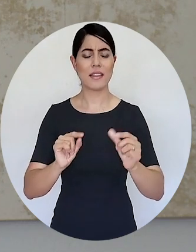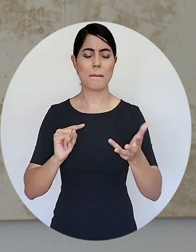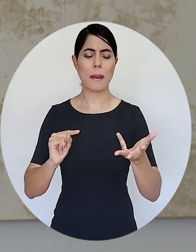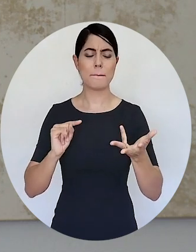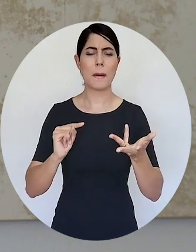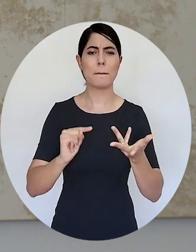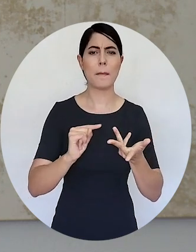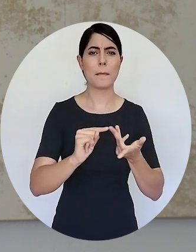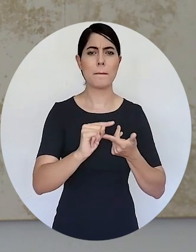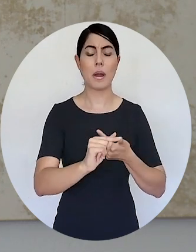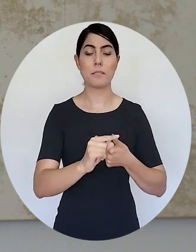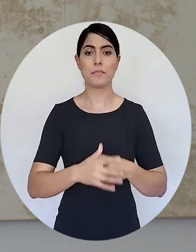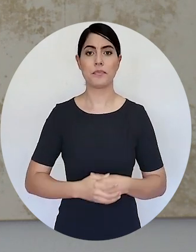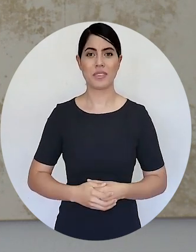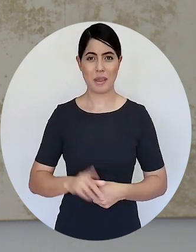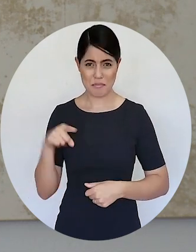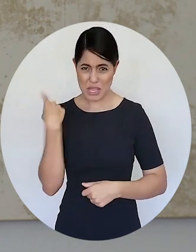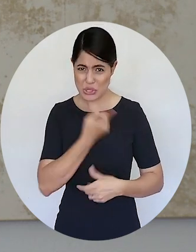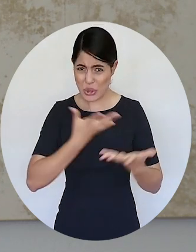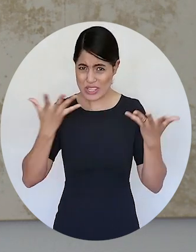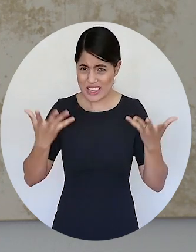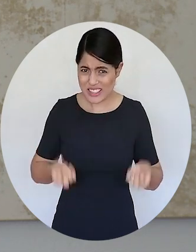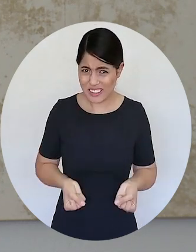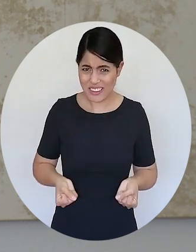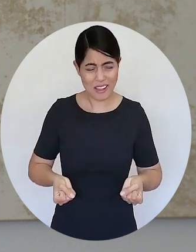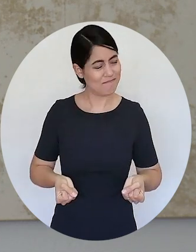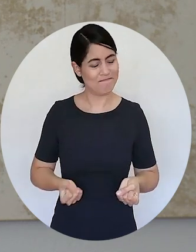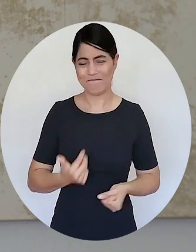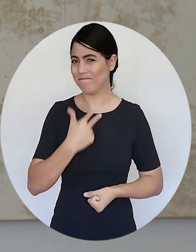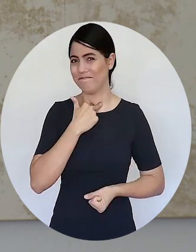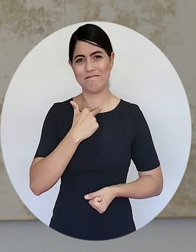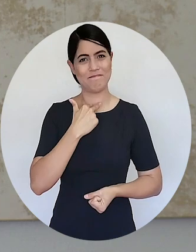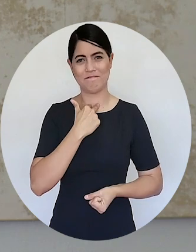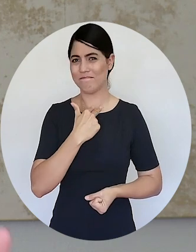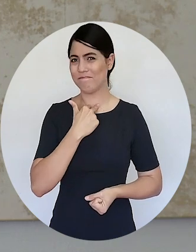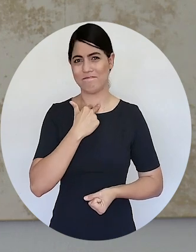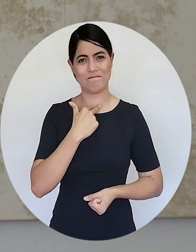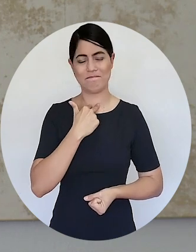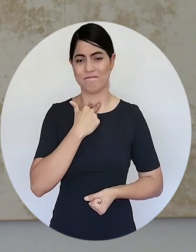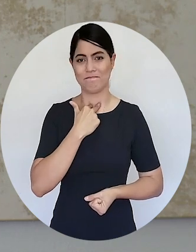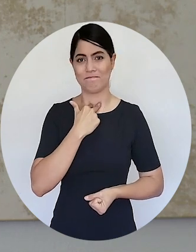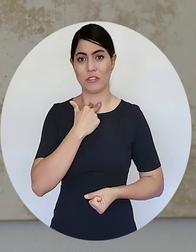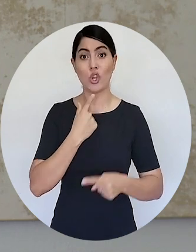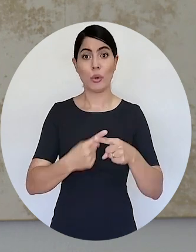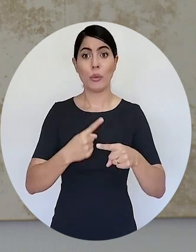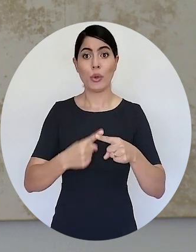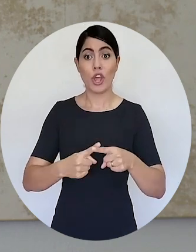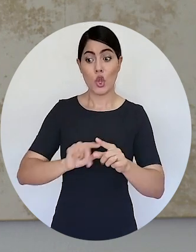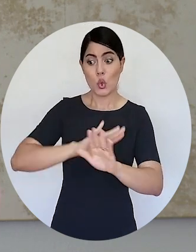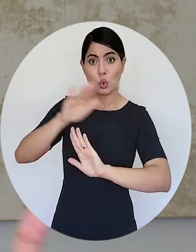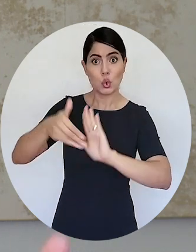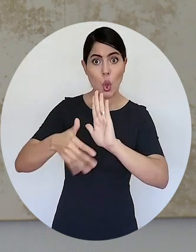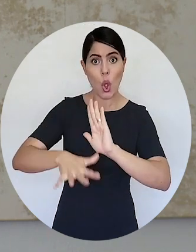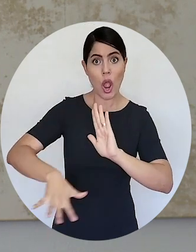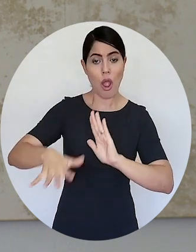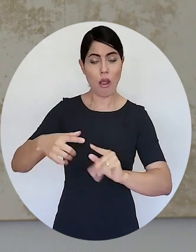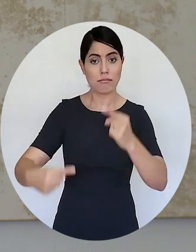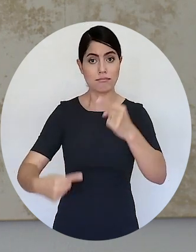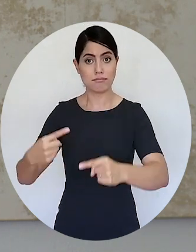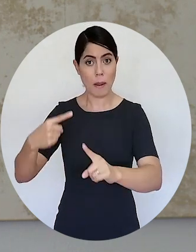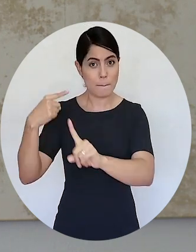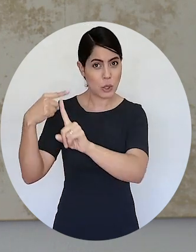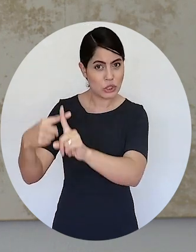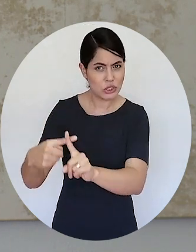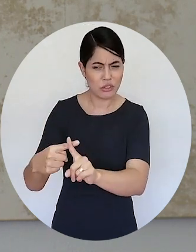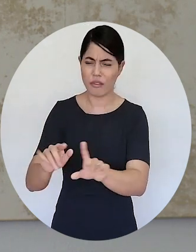produtividade. Mas nós não podemos aceitar essa lógica como sendo toda ela excepcional, toda ela